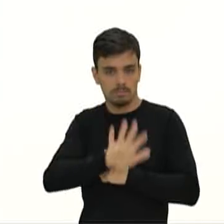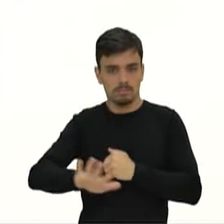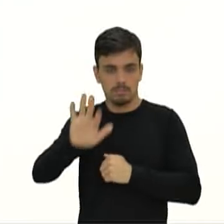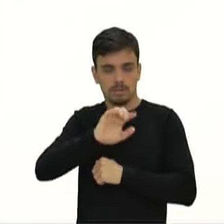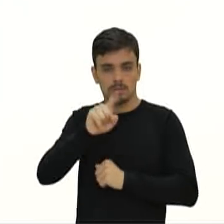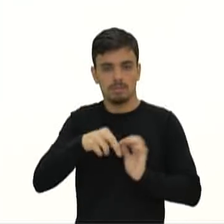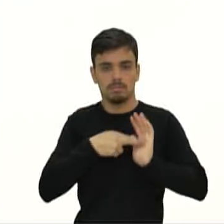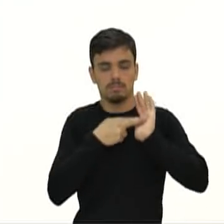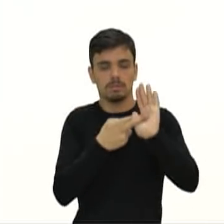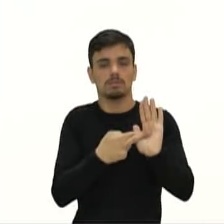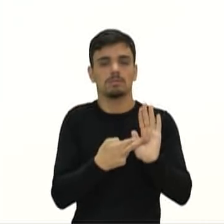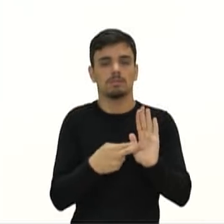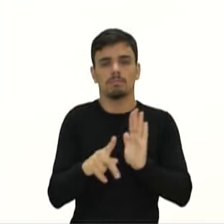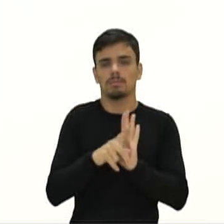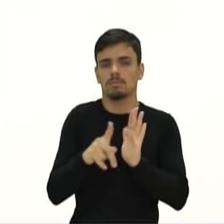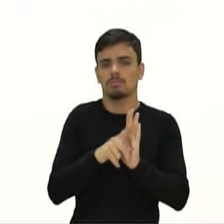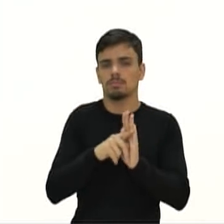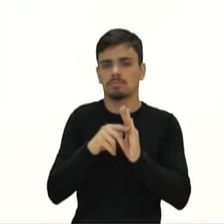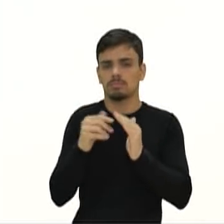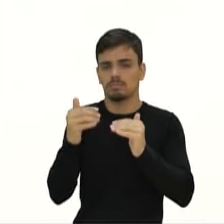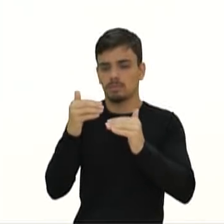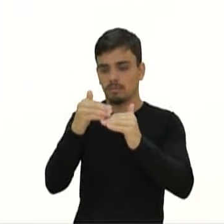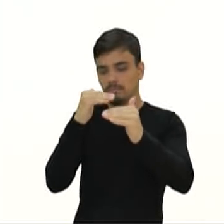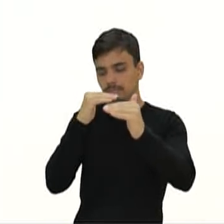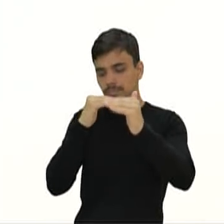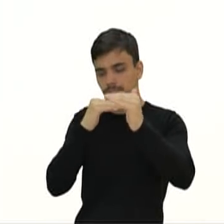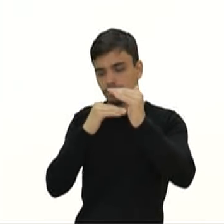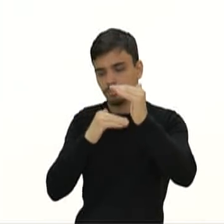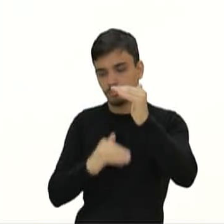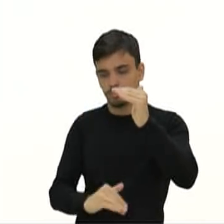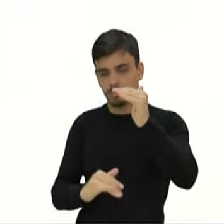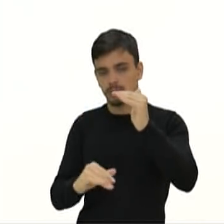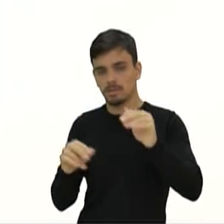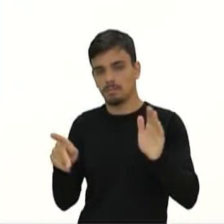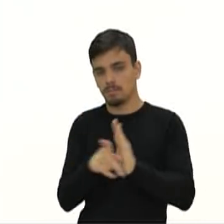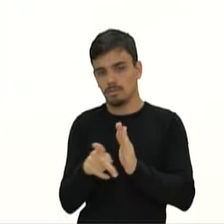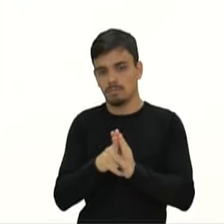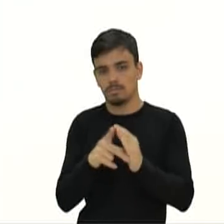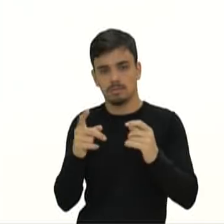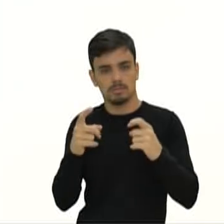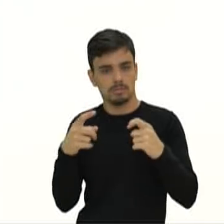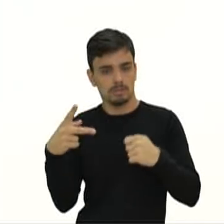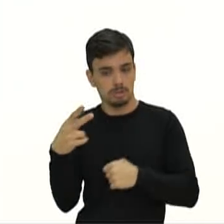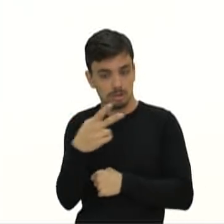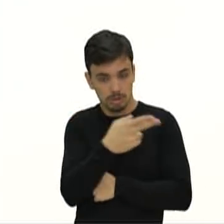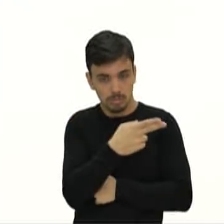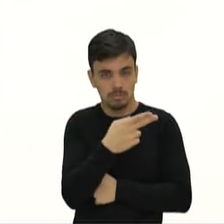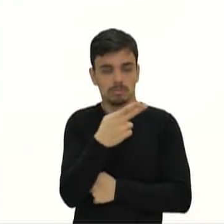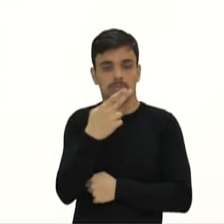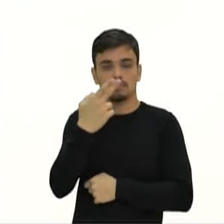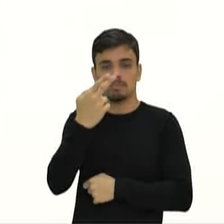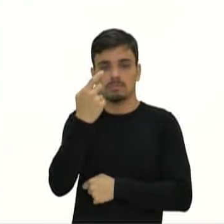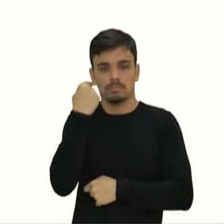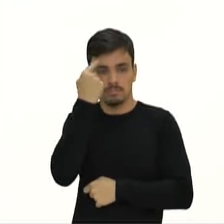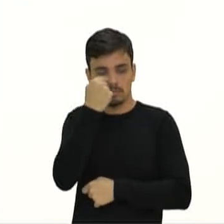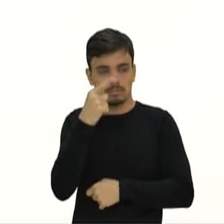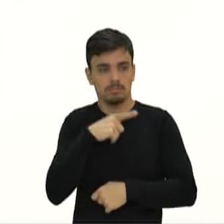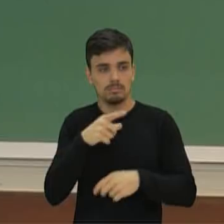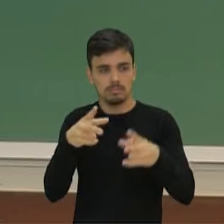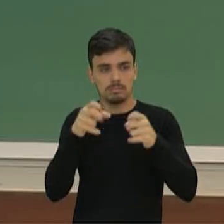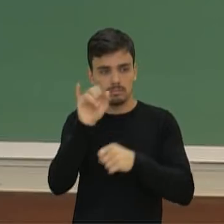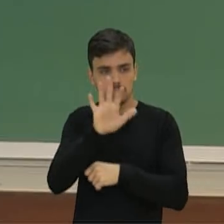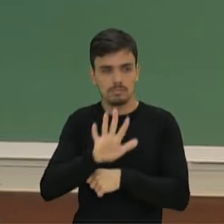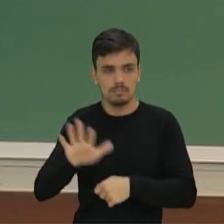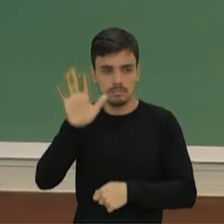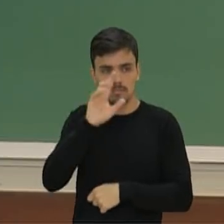uma representação de um regresso que você teve aí dessa parte de cirurgia ocular. Acompanhe na imagem. Percebam que ali